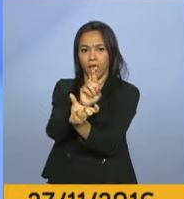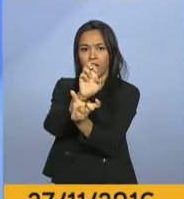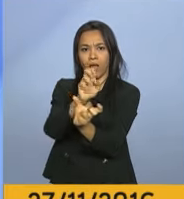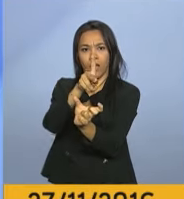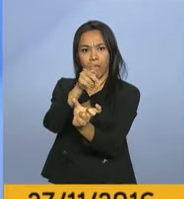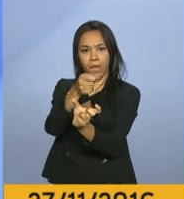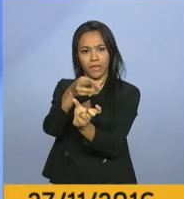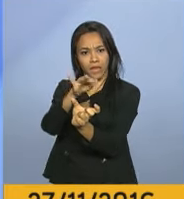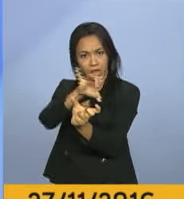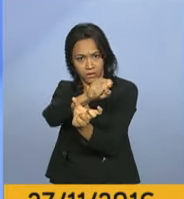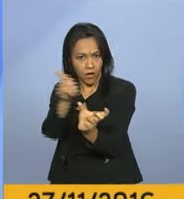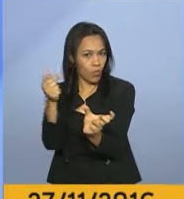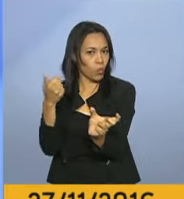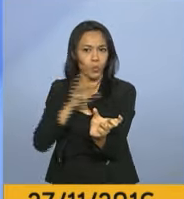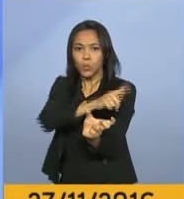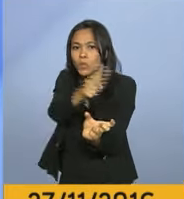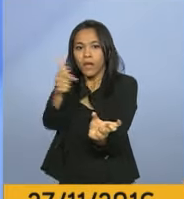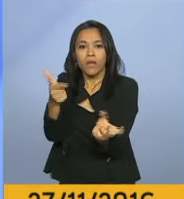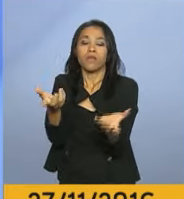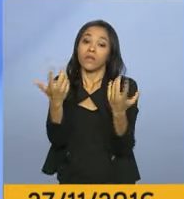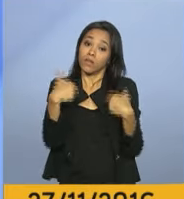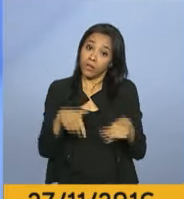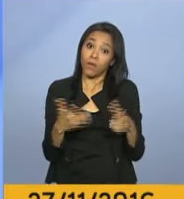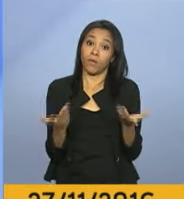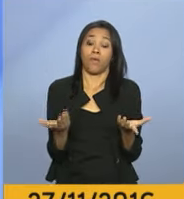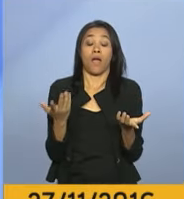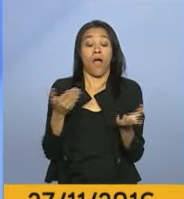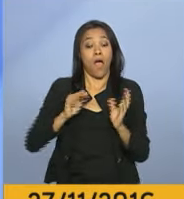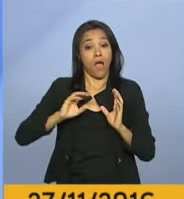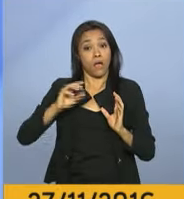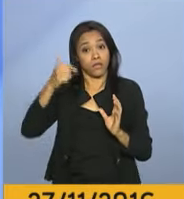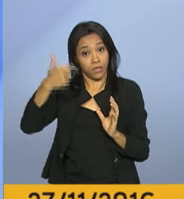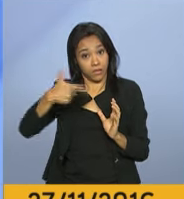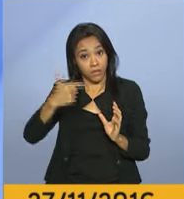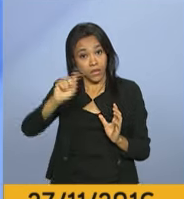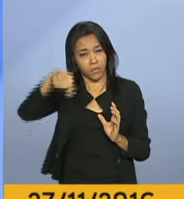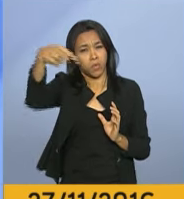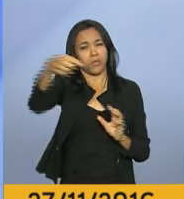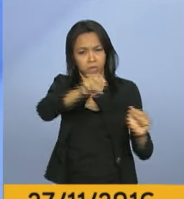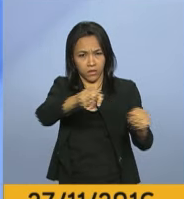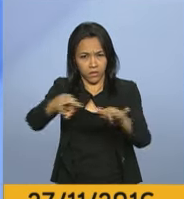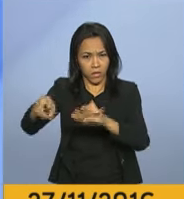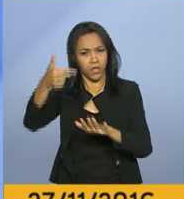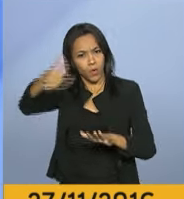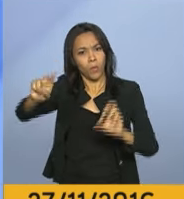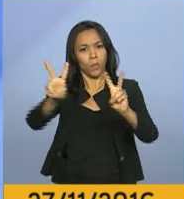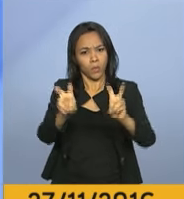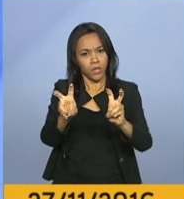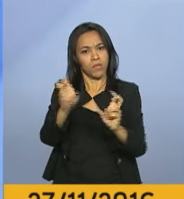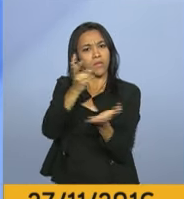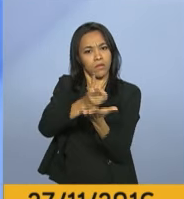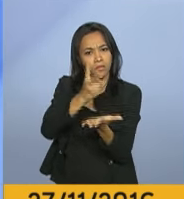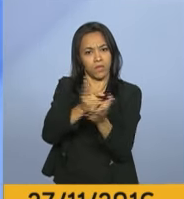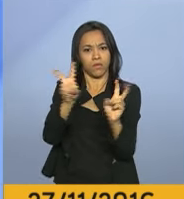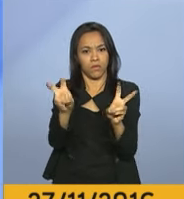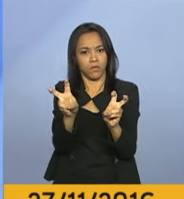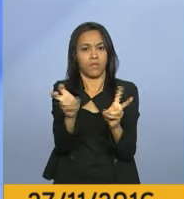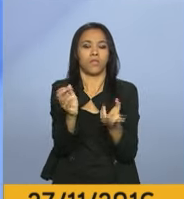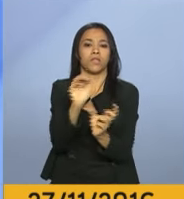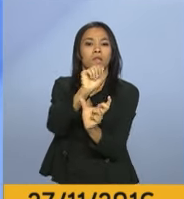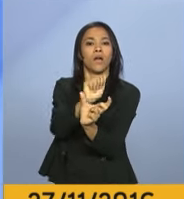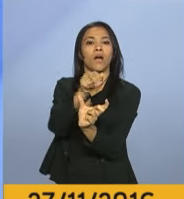a segunda repatriação e certamente a Câmara deve se debruçar sobre ela nas próximas semanas. Só